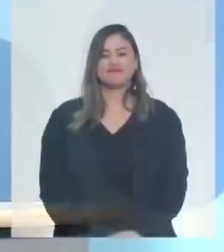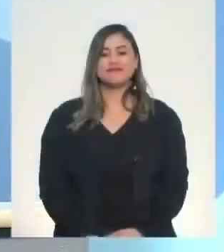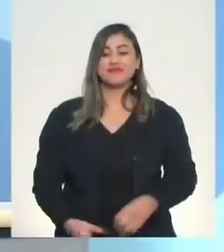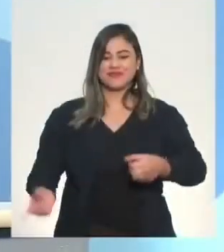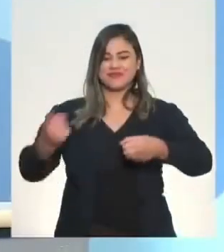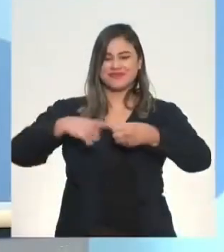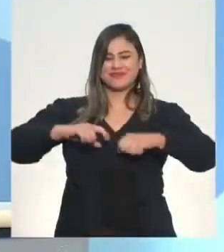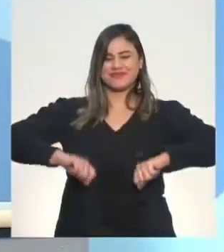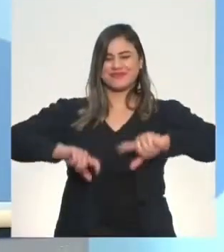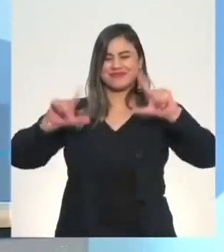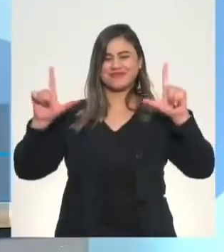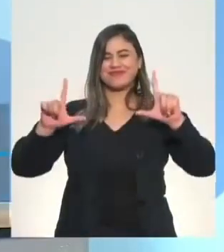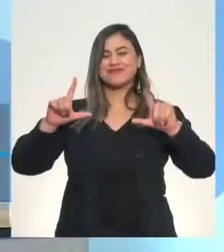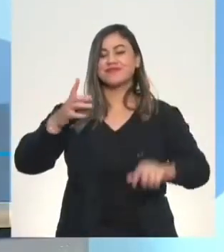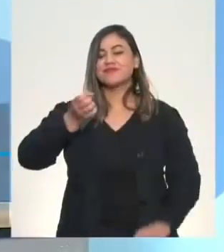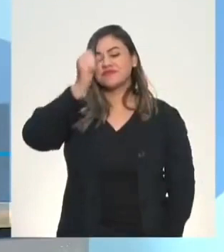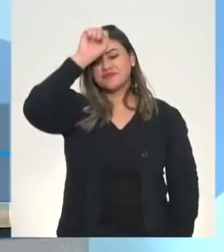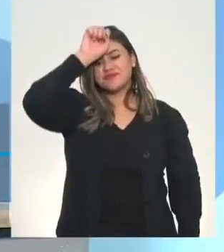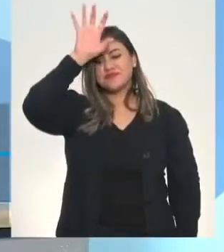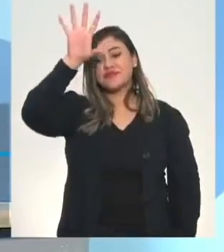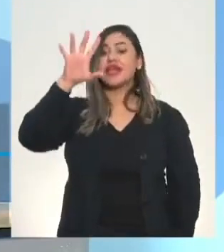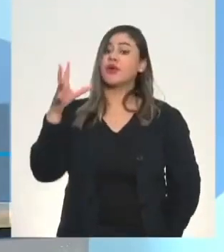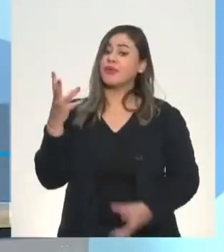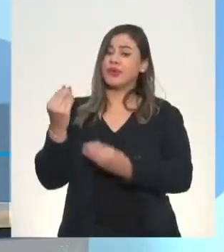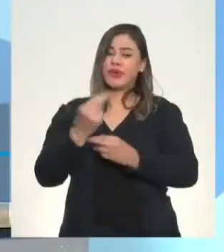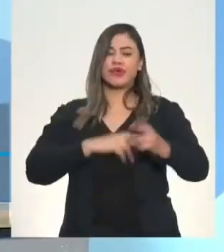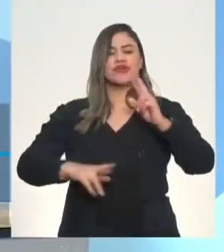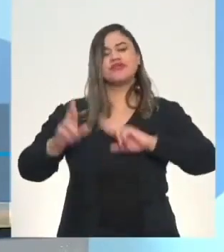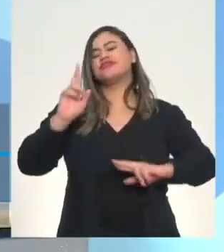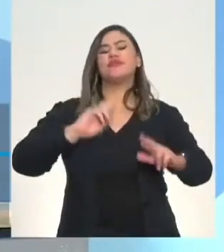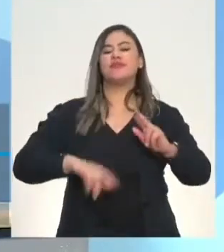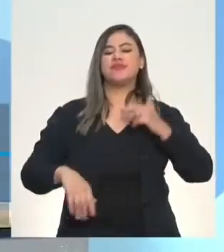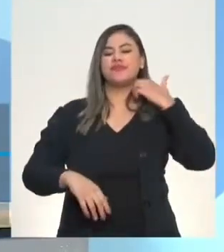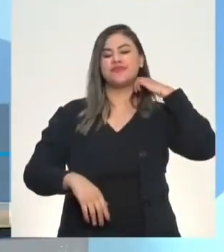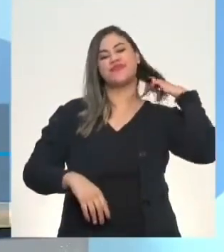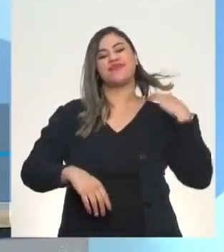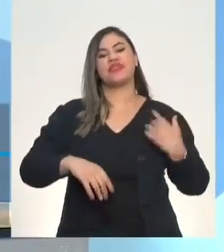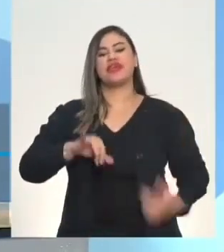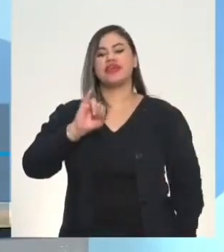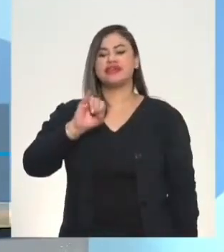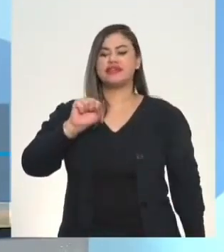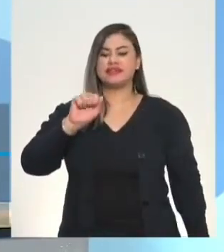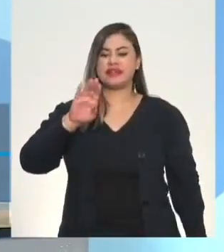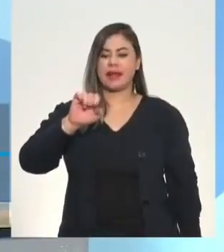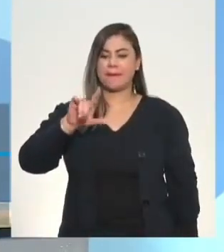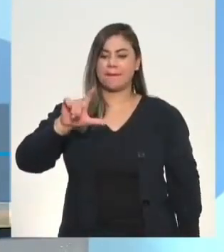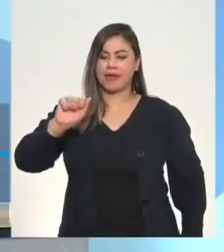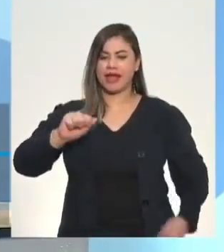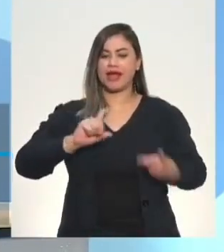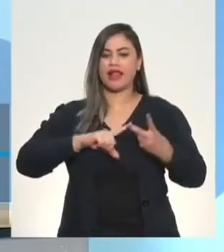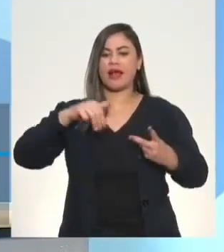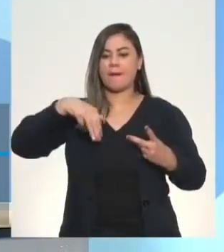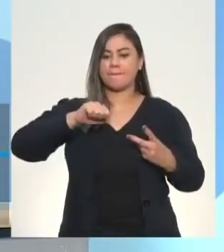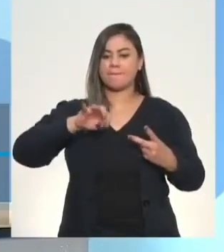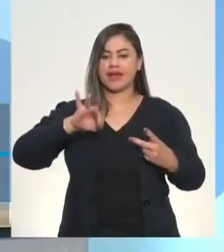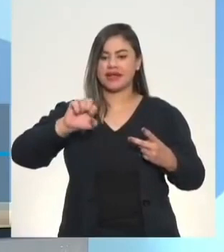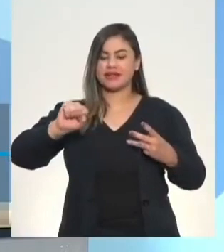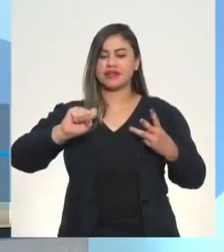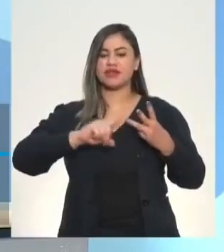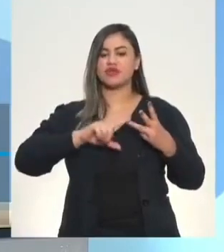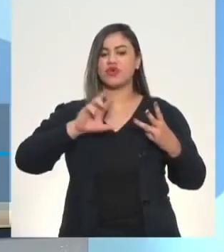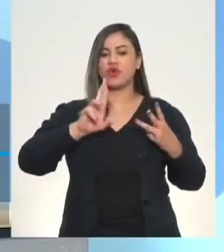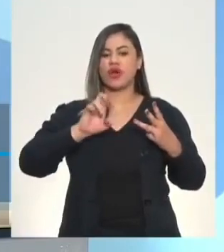Voltamos aqui, Osmar, com a Voltamos. participação de vários alunos. Eu destaquei aqui a Isabela, o Matheus Góes, a